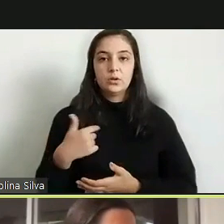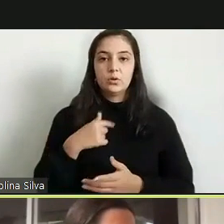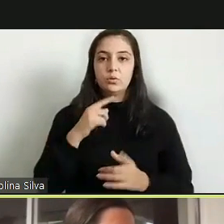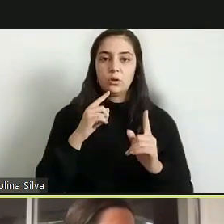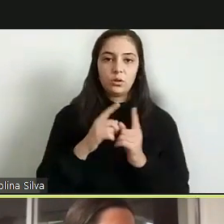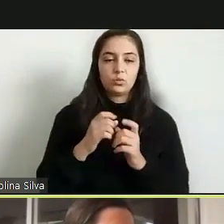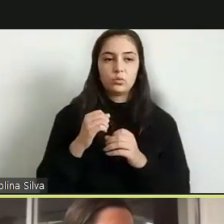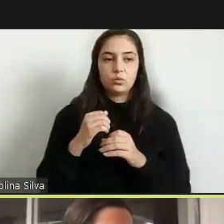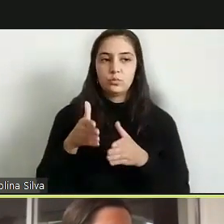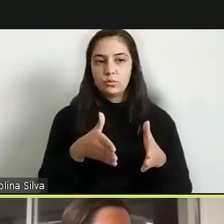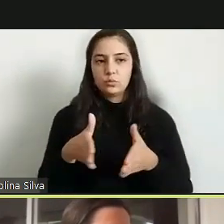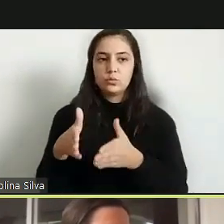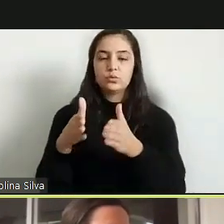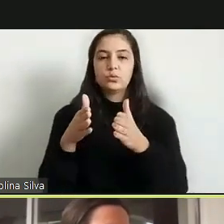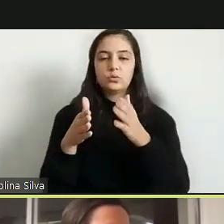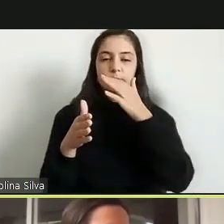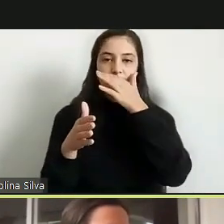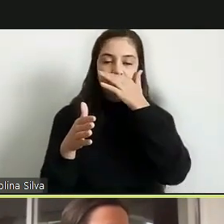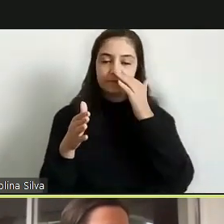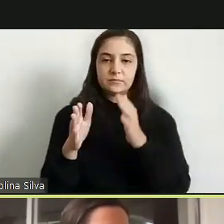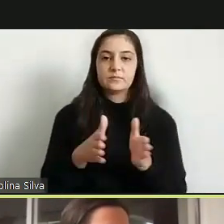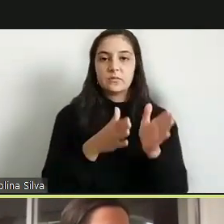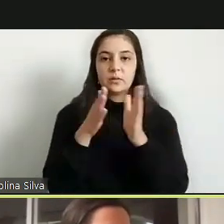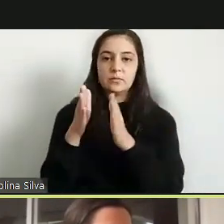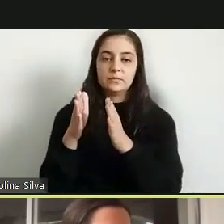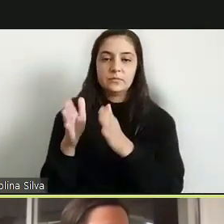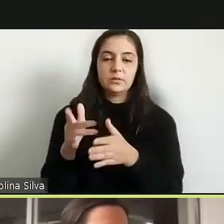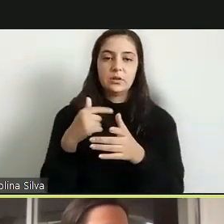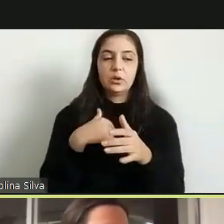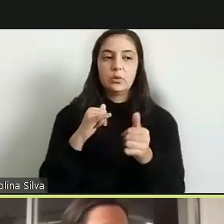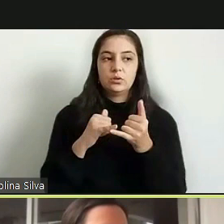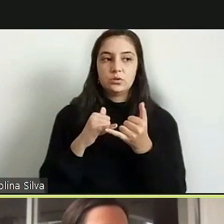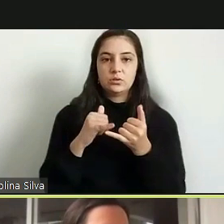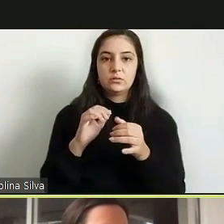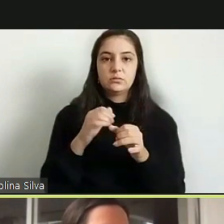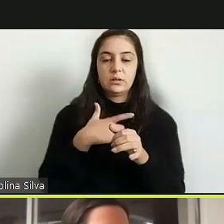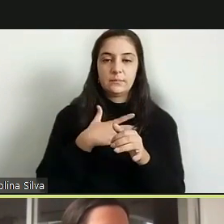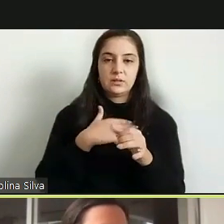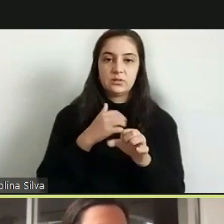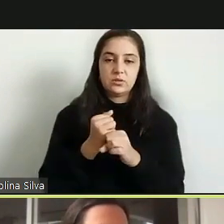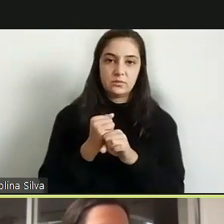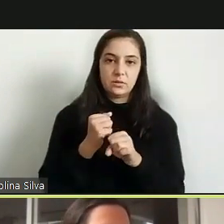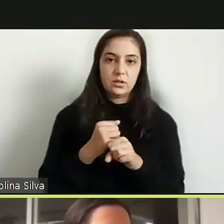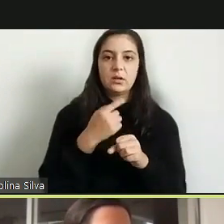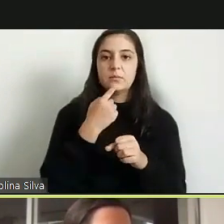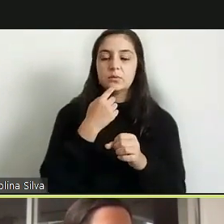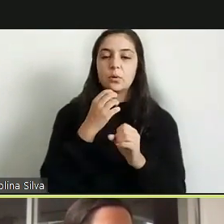meu percurso. Paralelamente a tudo isto, trabalhei numa associação de empresas e percebi como é que se fazia